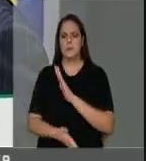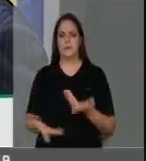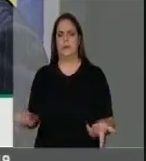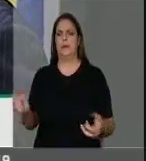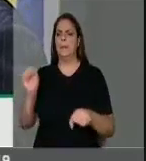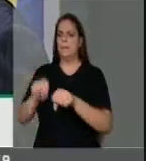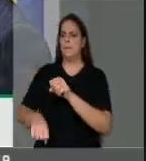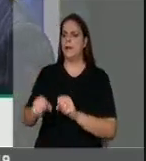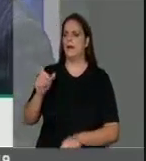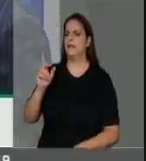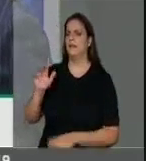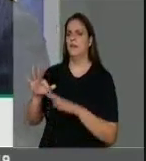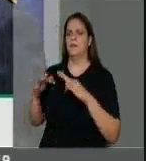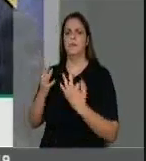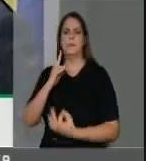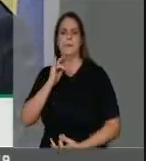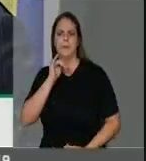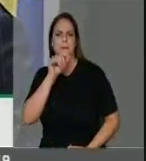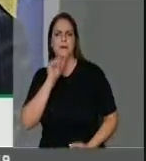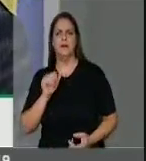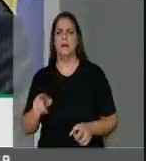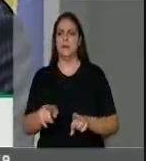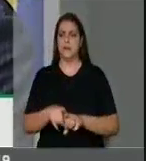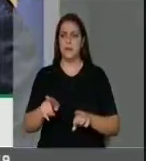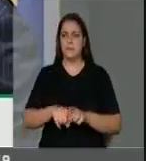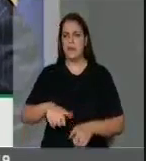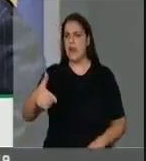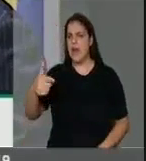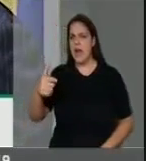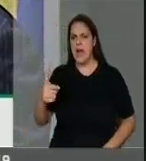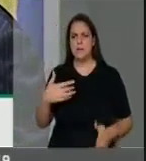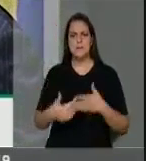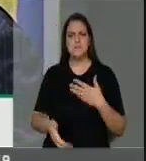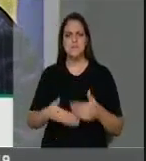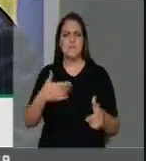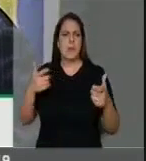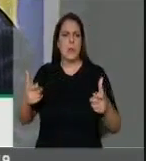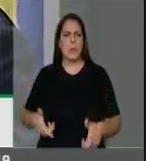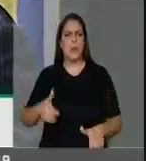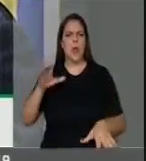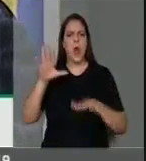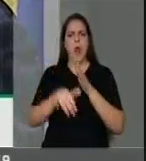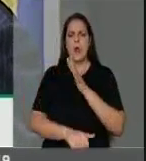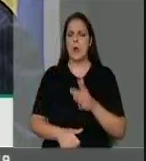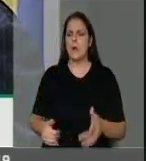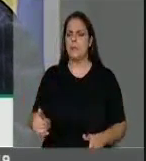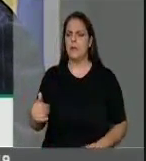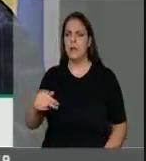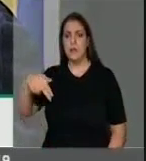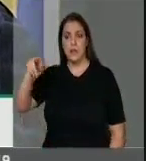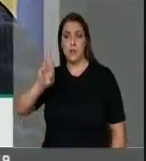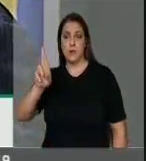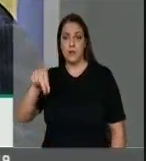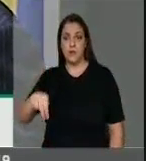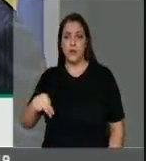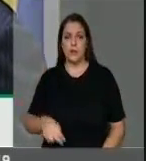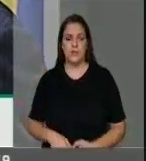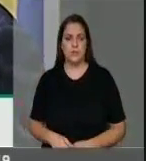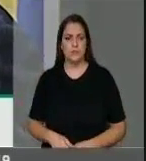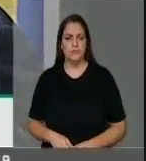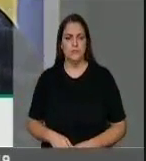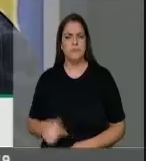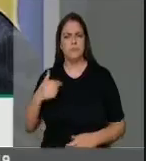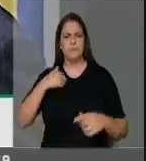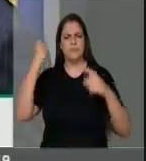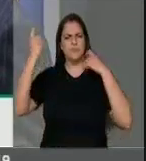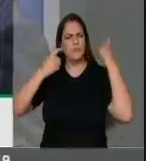mães de família, assaltos à mão armada a todos os cantos do Rio Grande do Norte, e a minha preocupação diante de um país